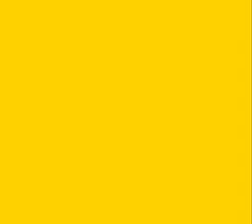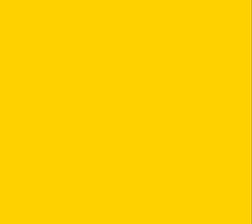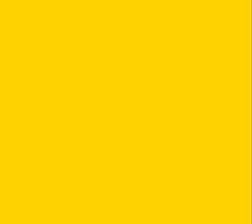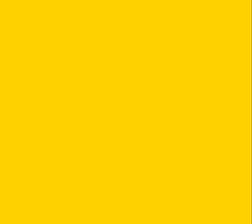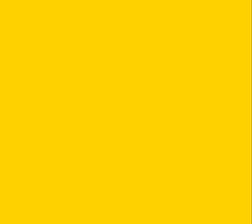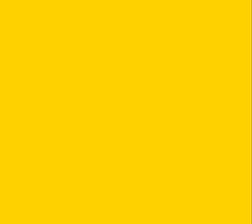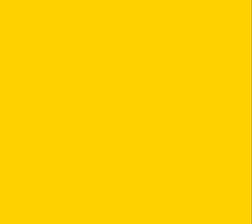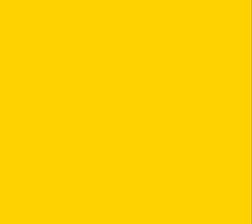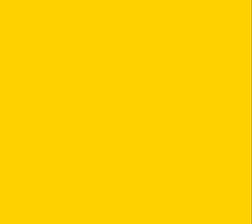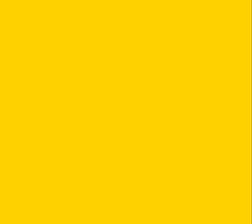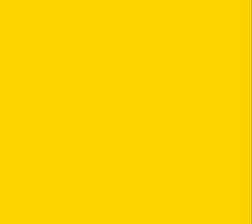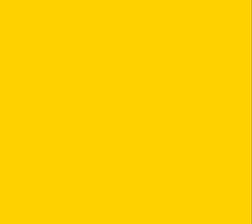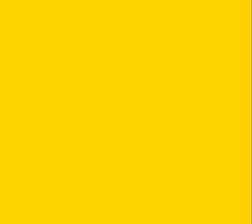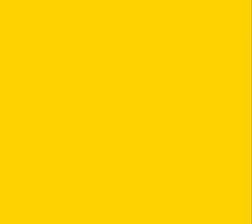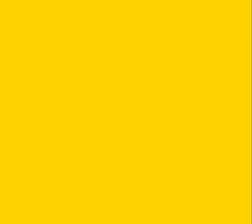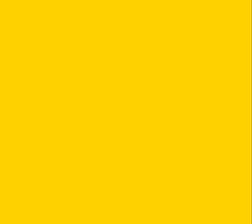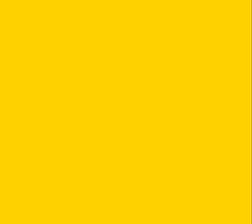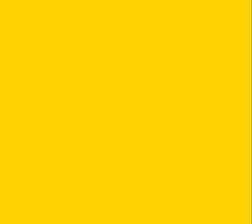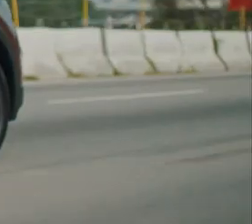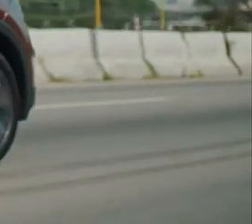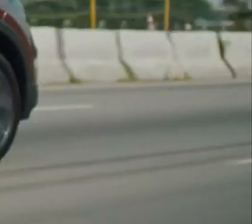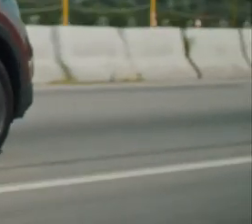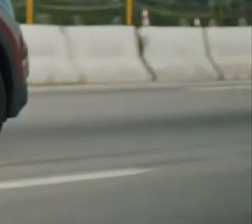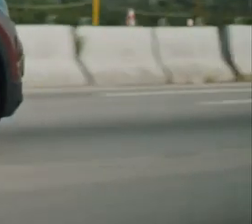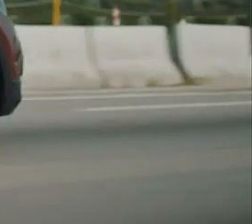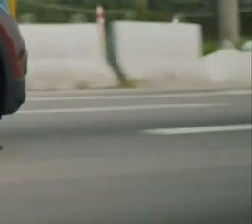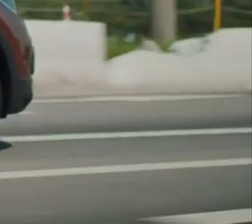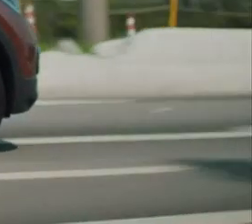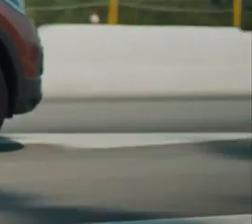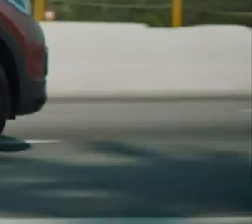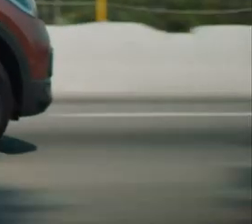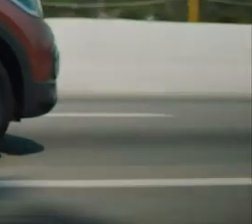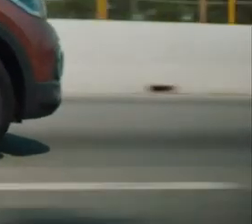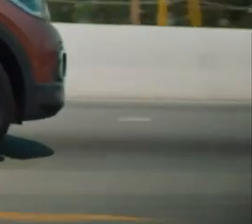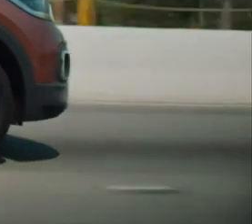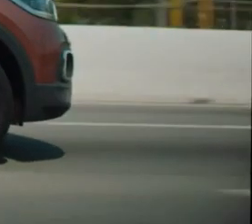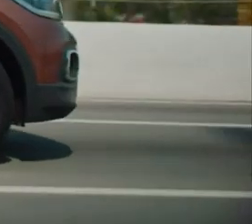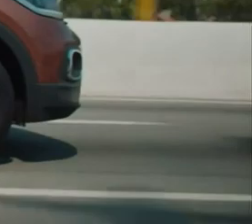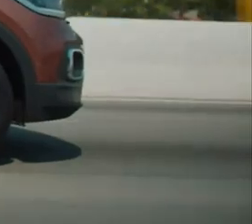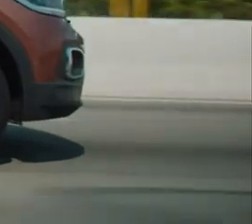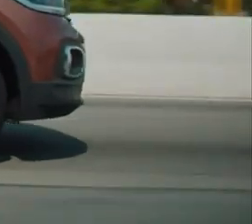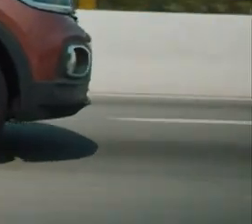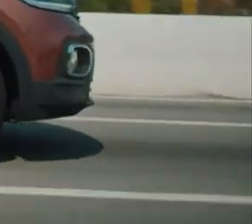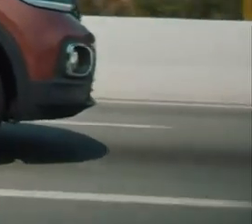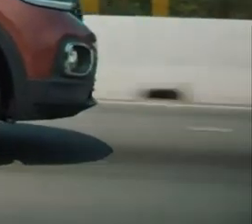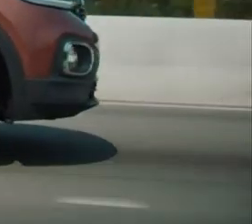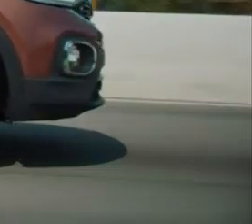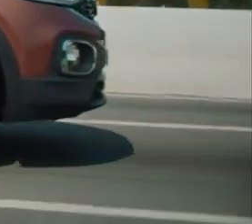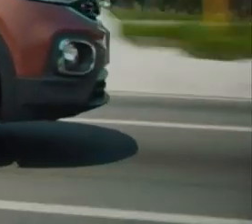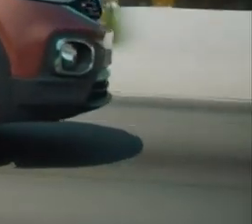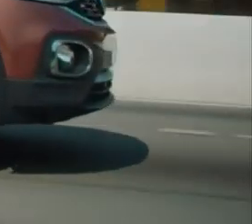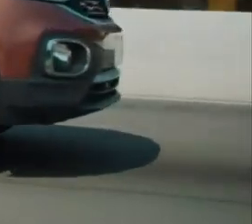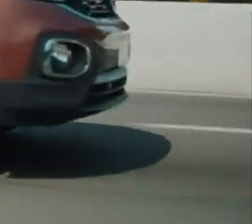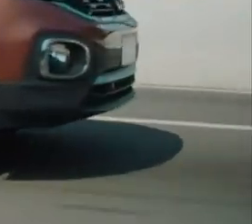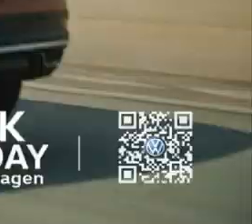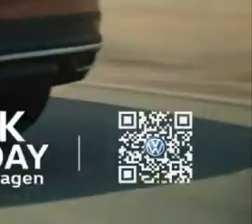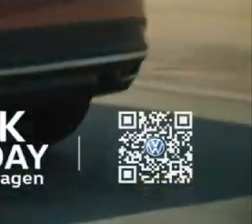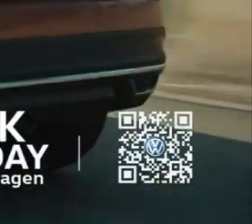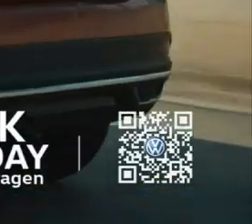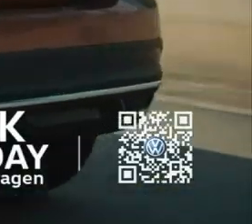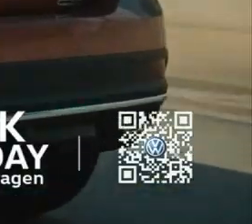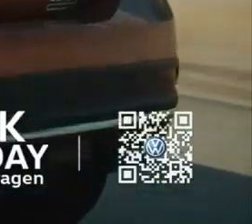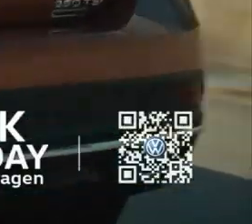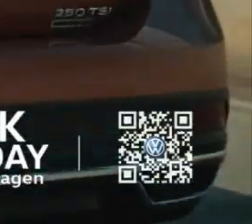Cultura, a bola da vez. Começou a Black Friday nova Volkswagen. Toda linha com taxa zero, descontos de até R$15